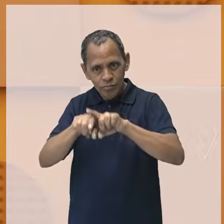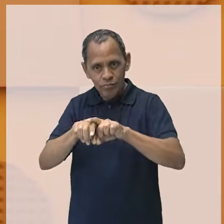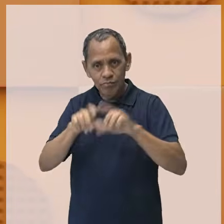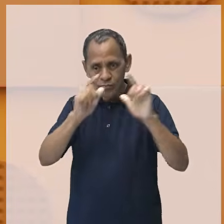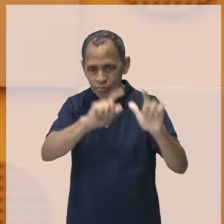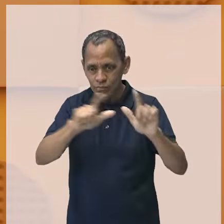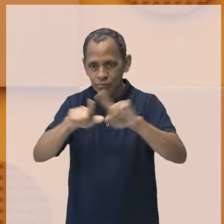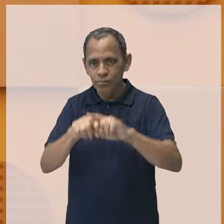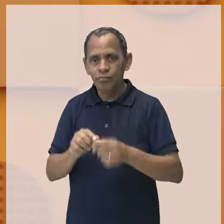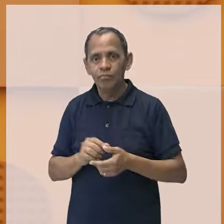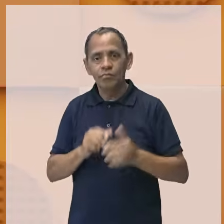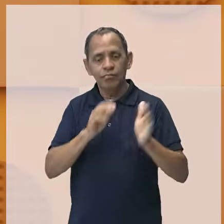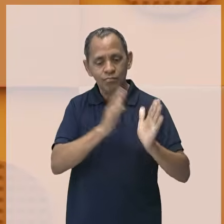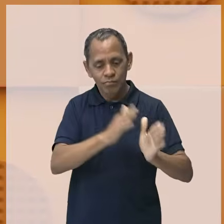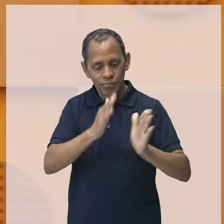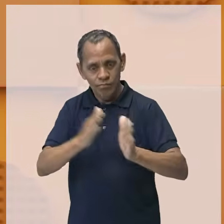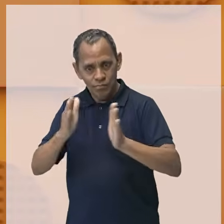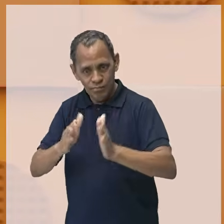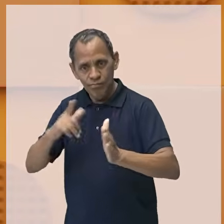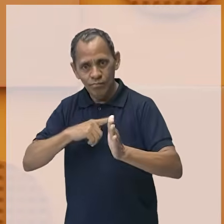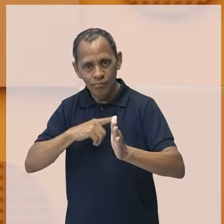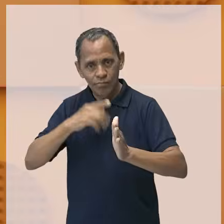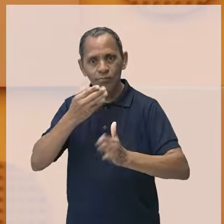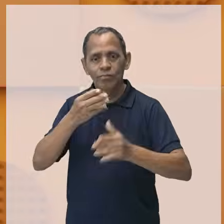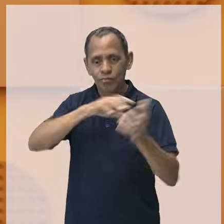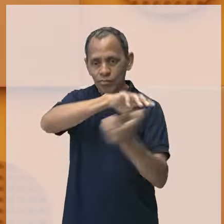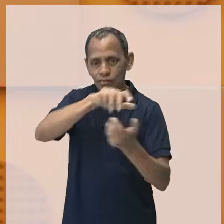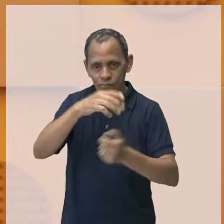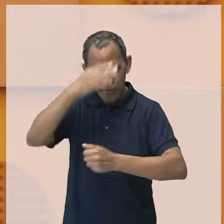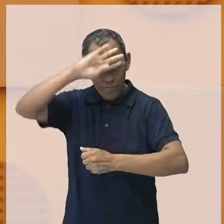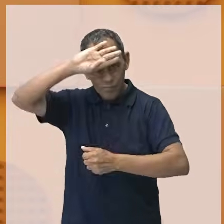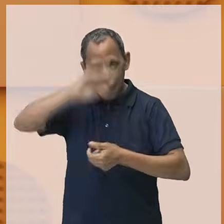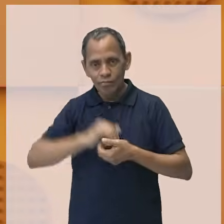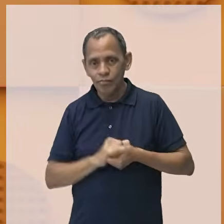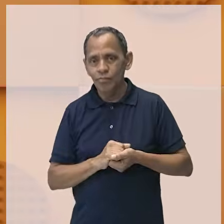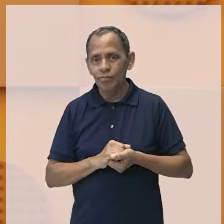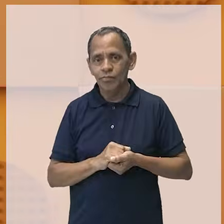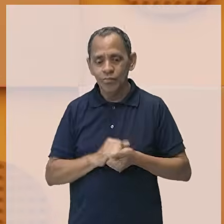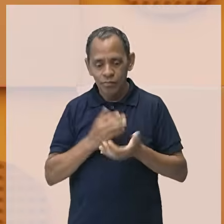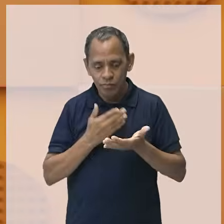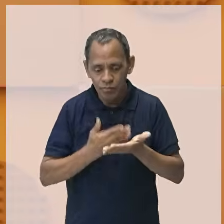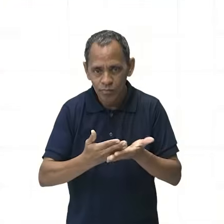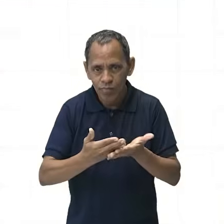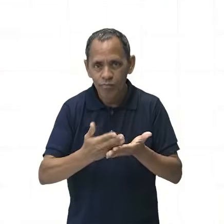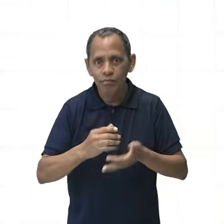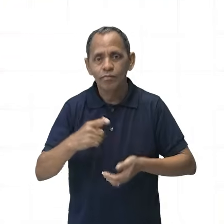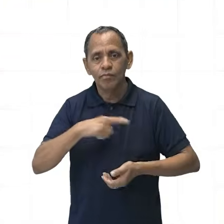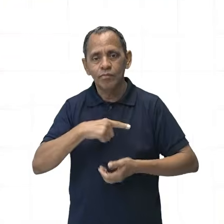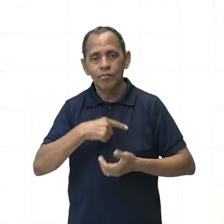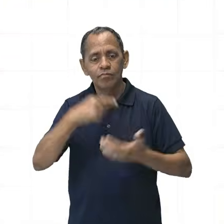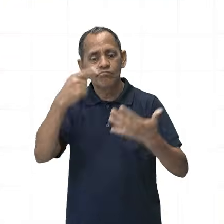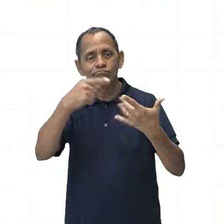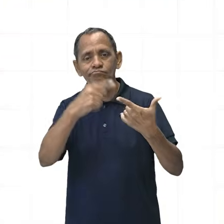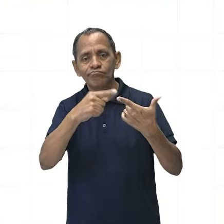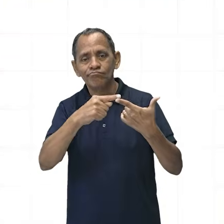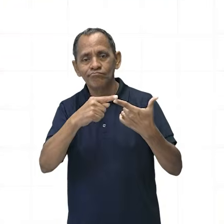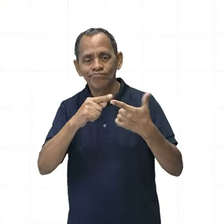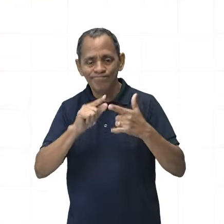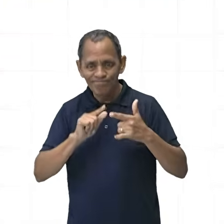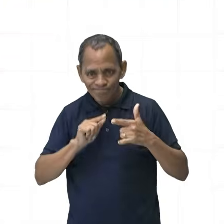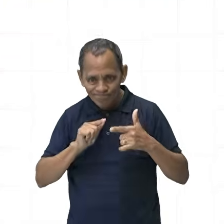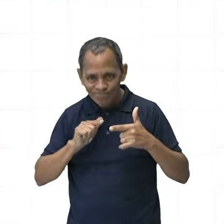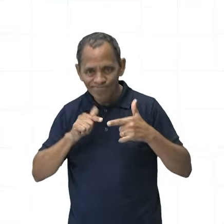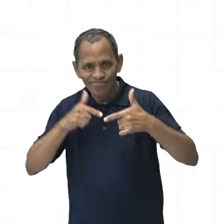um local, certo? Então, quais foram as fases da Revolução Cubana? Acompanhem comigo.